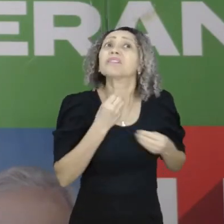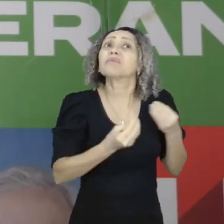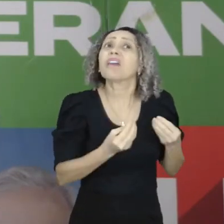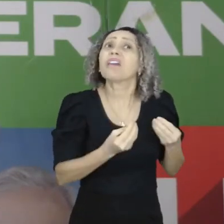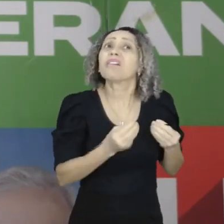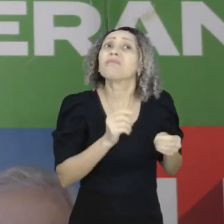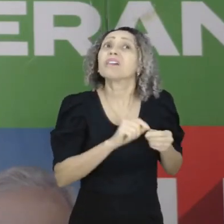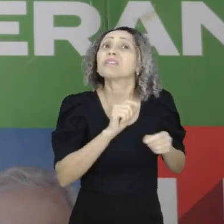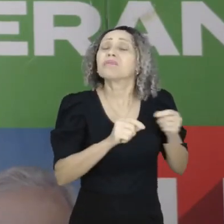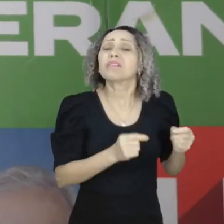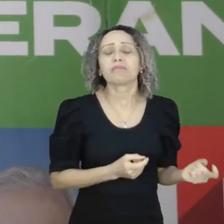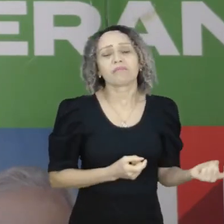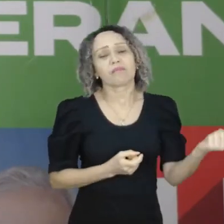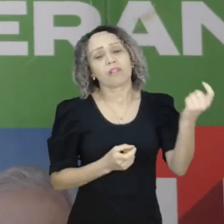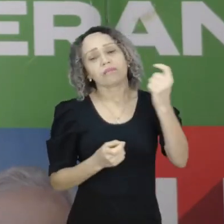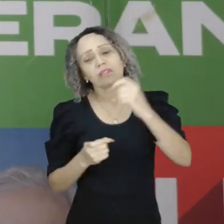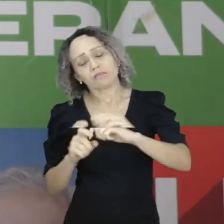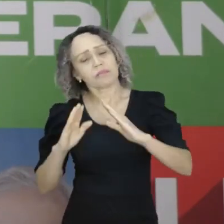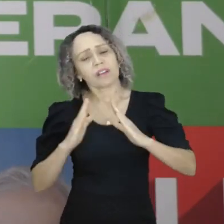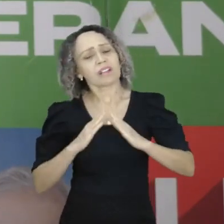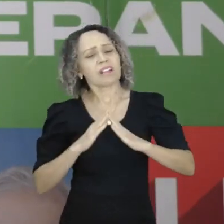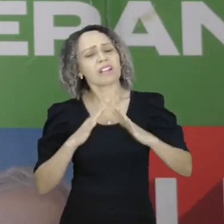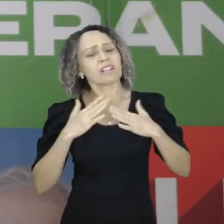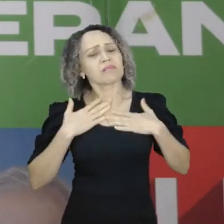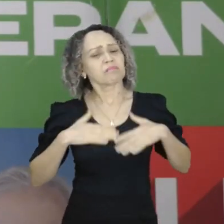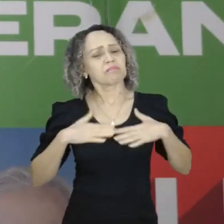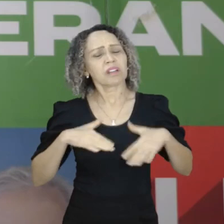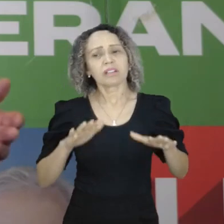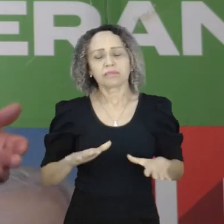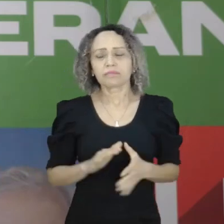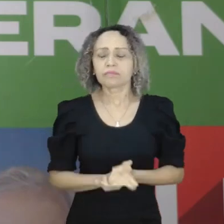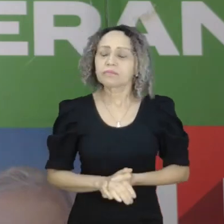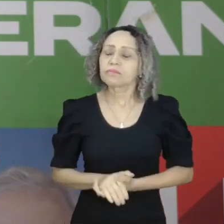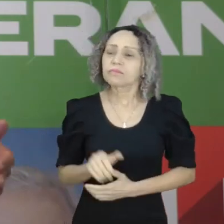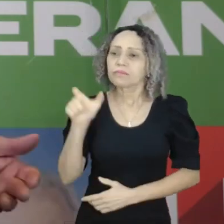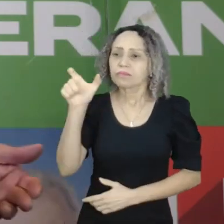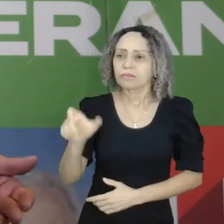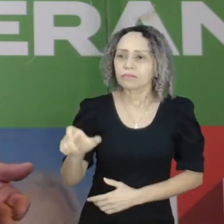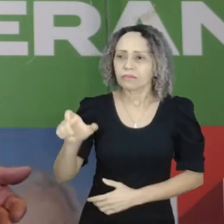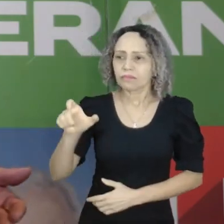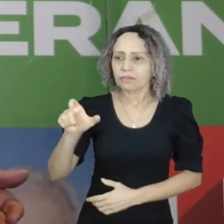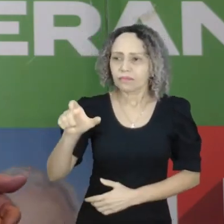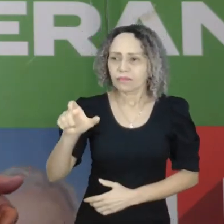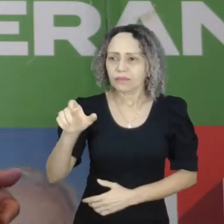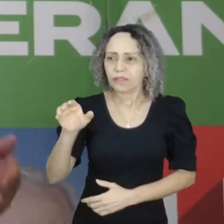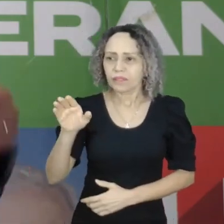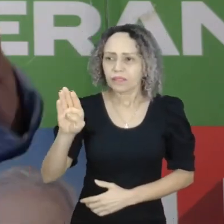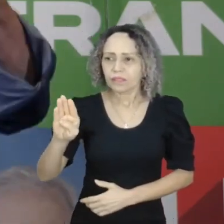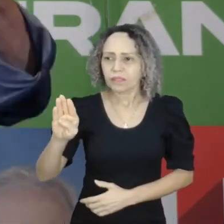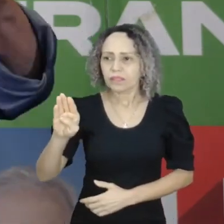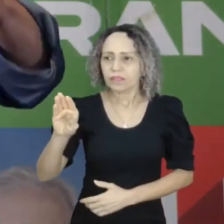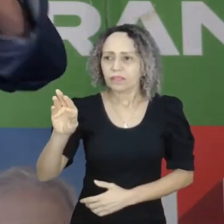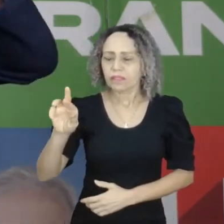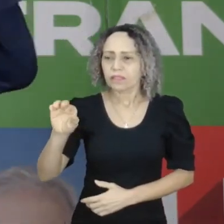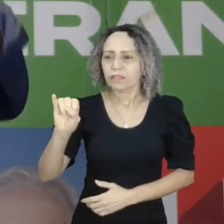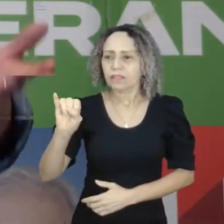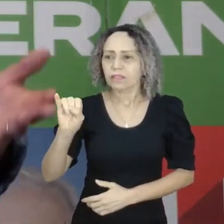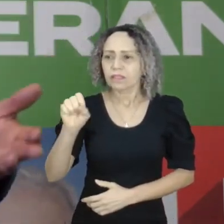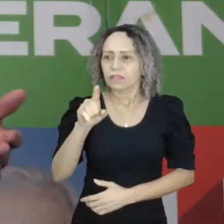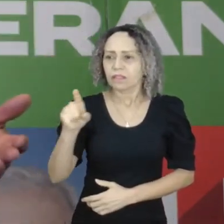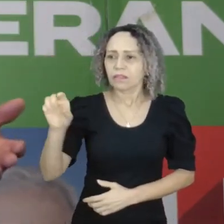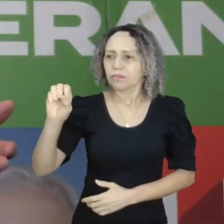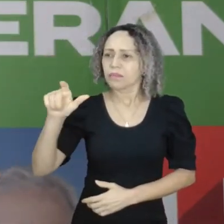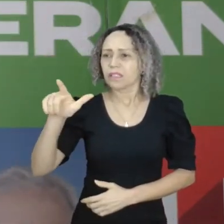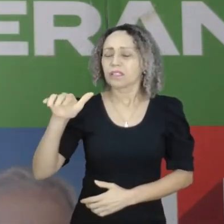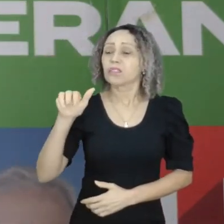Brizola, que foi o governador do Rio de Janeiro, Leonel Brizola dizia, eu vou voltar para casa e lamber minhas feridas e me preparar para